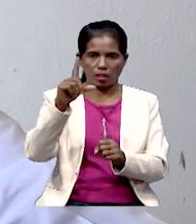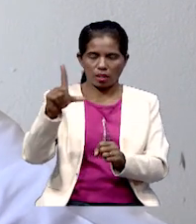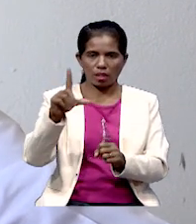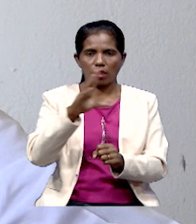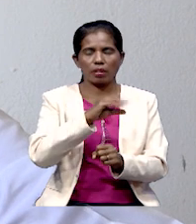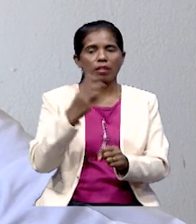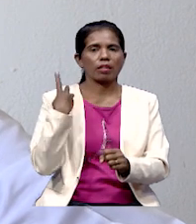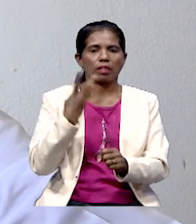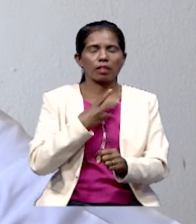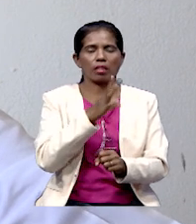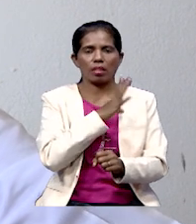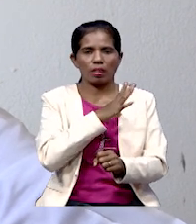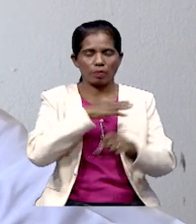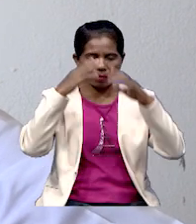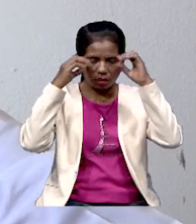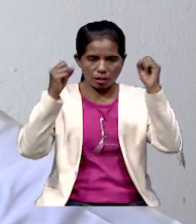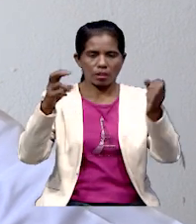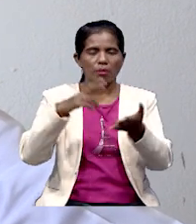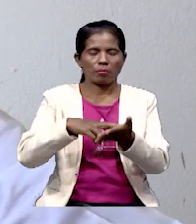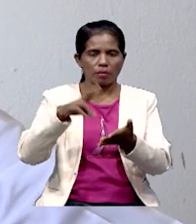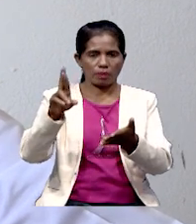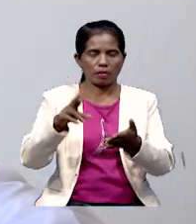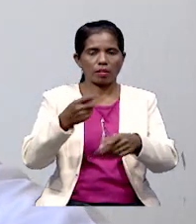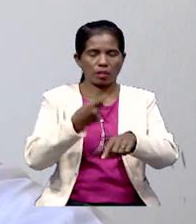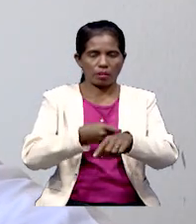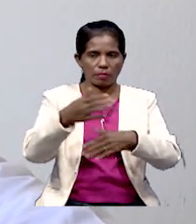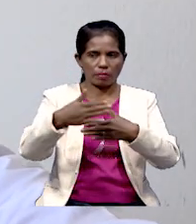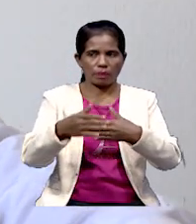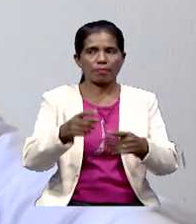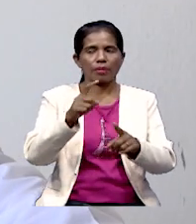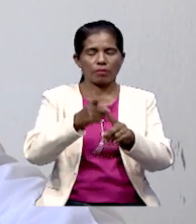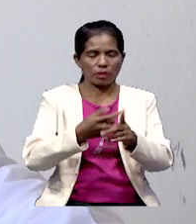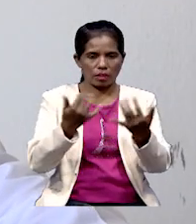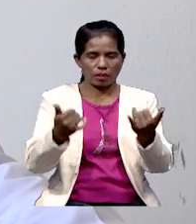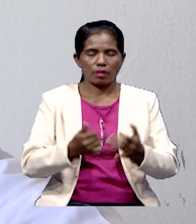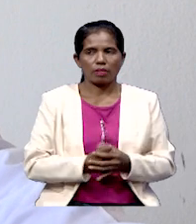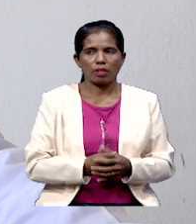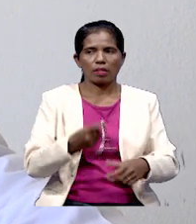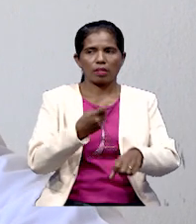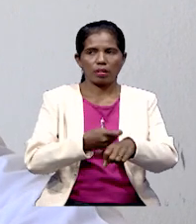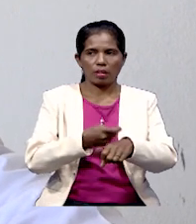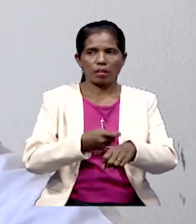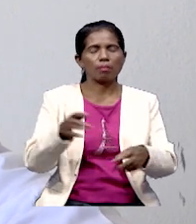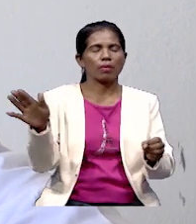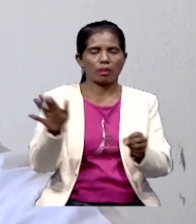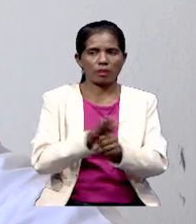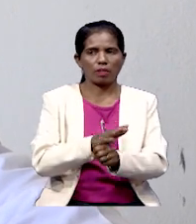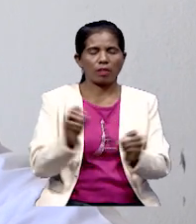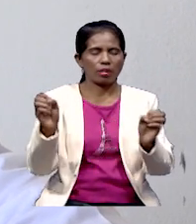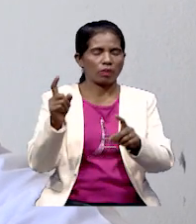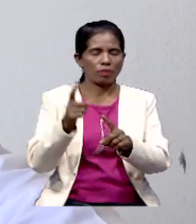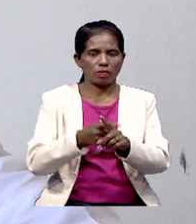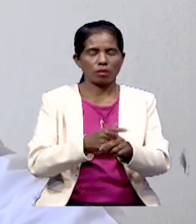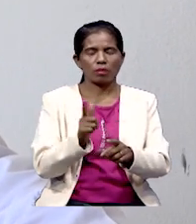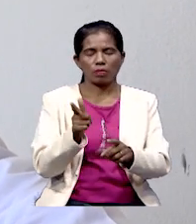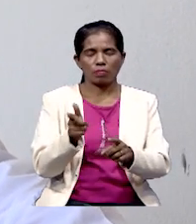e tem Presidente da República pelo promulga, e o tempo bar. Fulano ainda nem é bem, sei lá, tempo máximo, lá está fulano ainda, 20